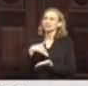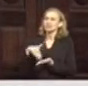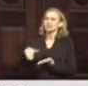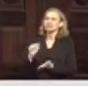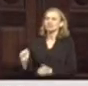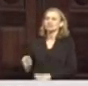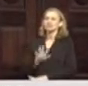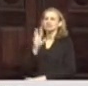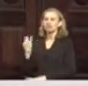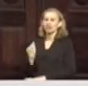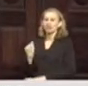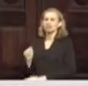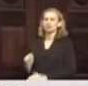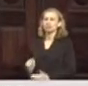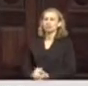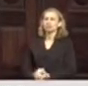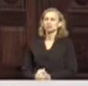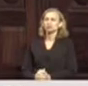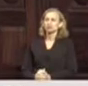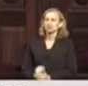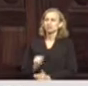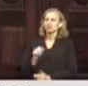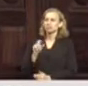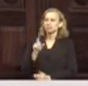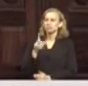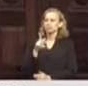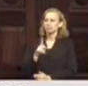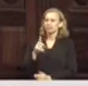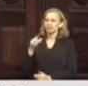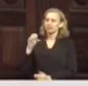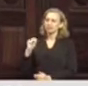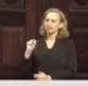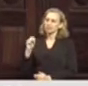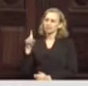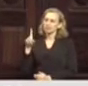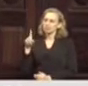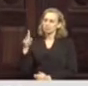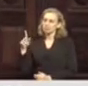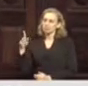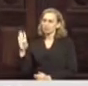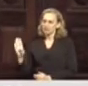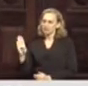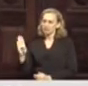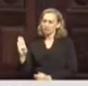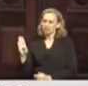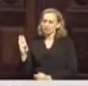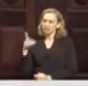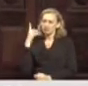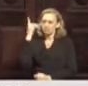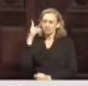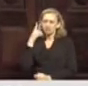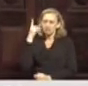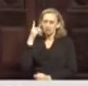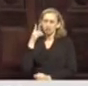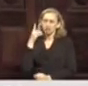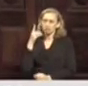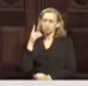secretário-geral do PSDB Nacional, deputado por Minas